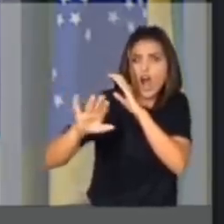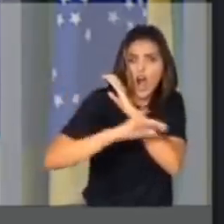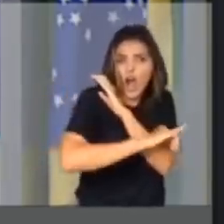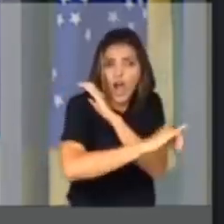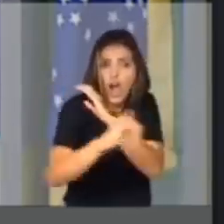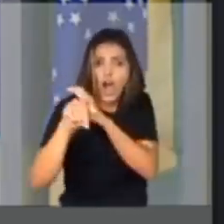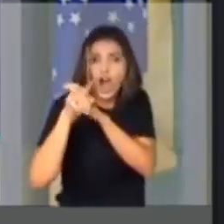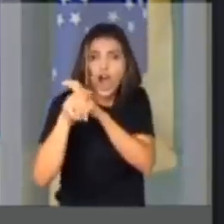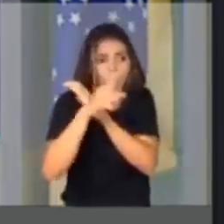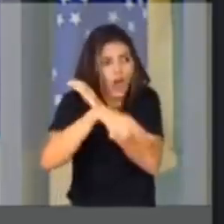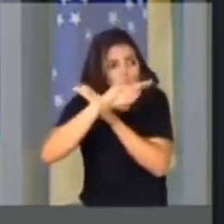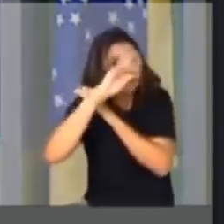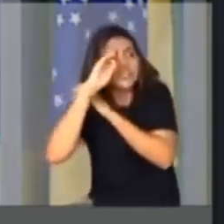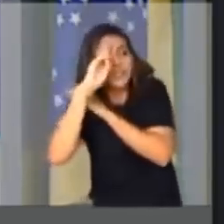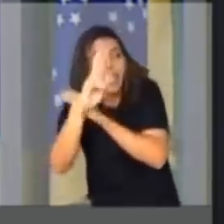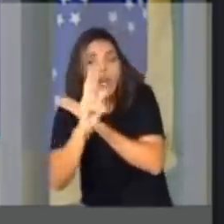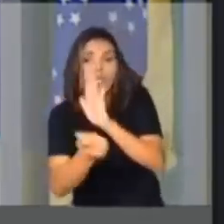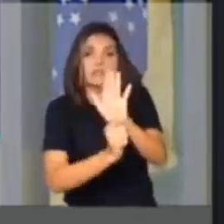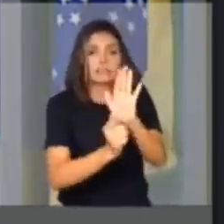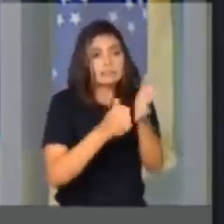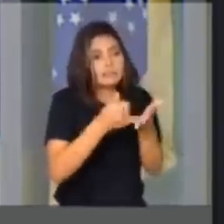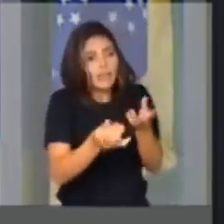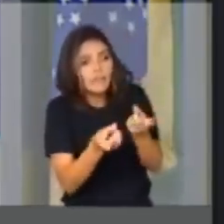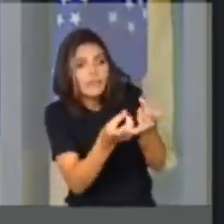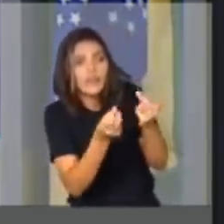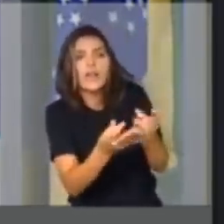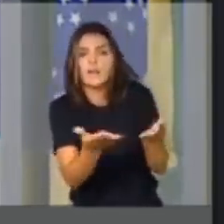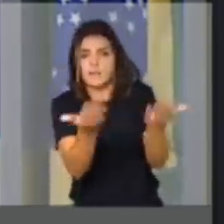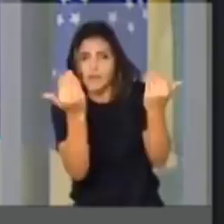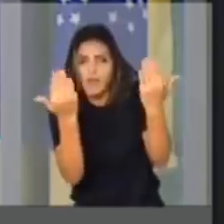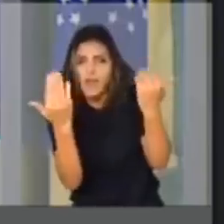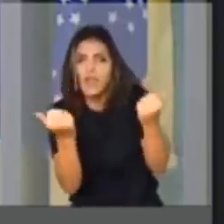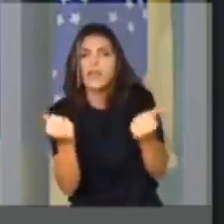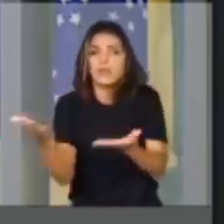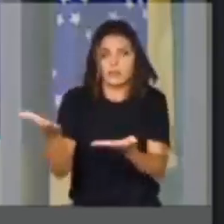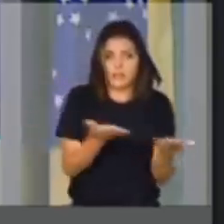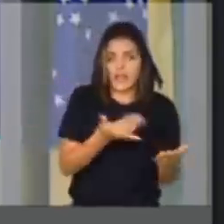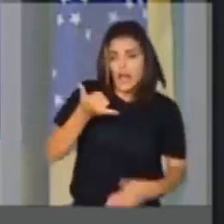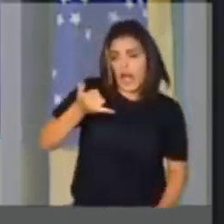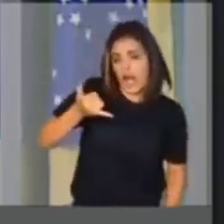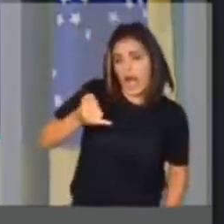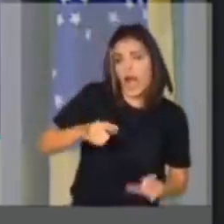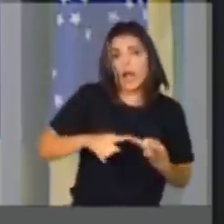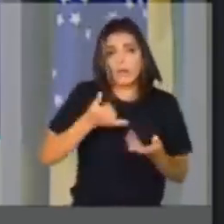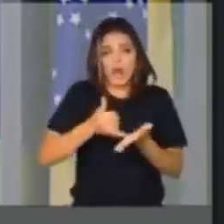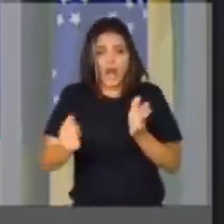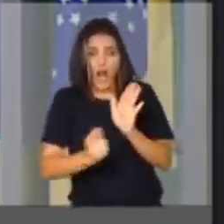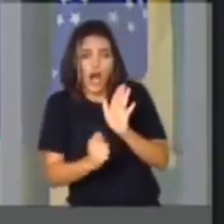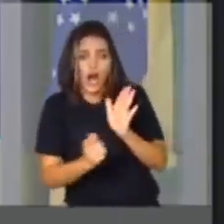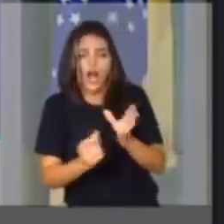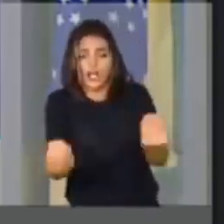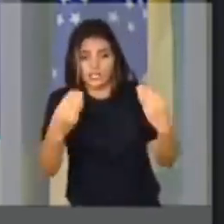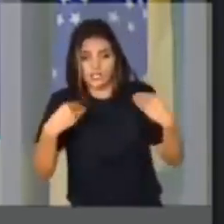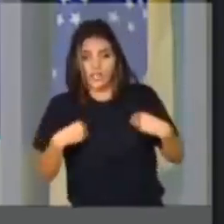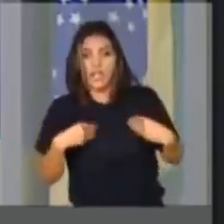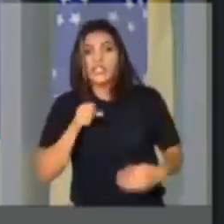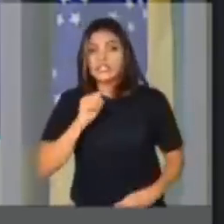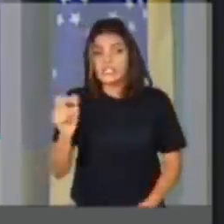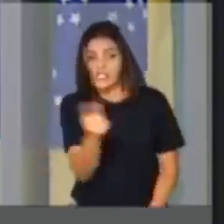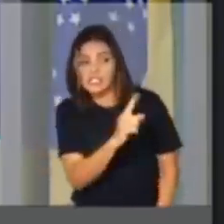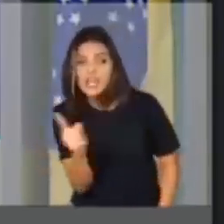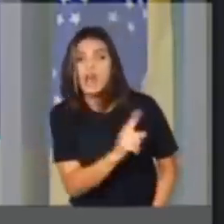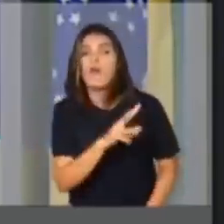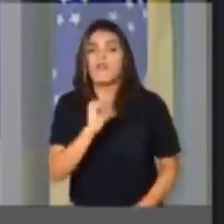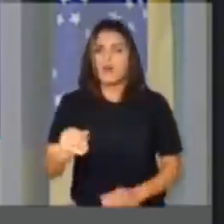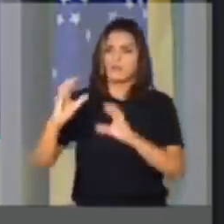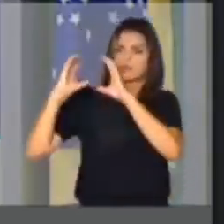olha, senhores traficantes, favor descer do morro, entregar suas armas, entregar suas drogas, caso contrário, nós vamos